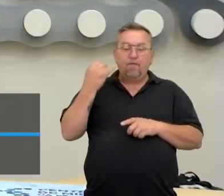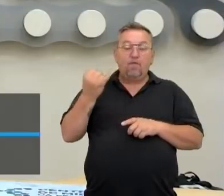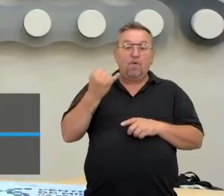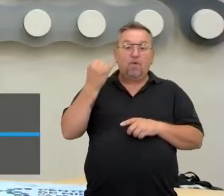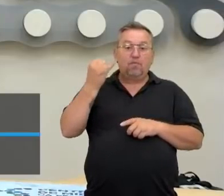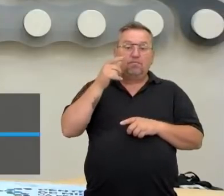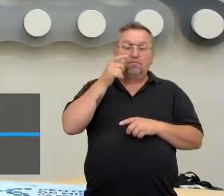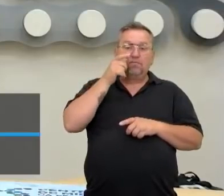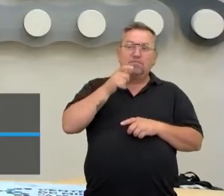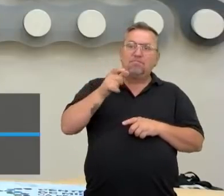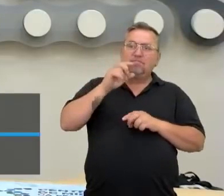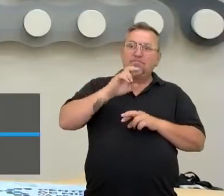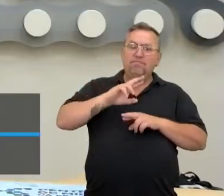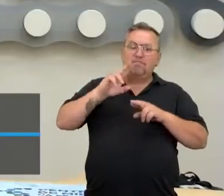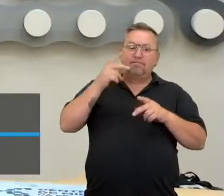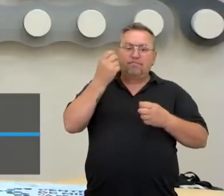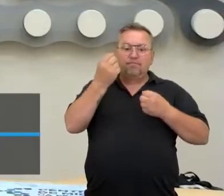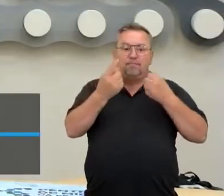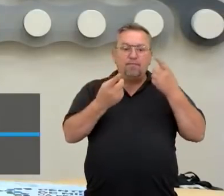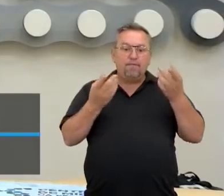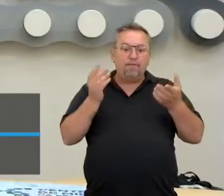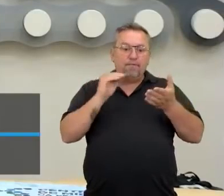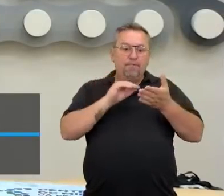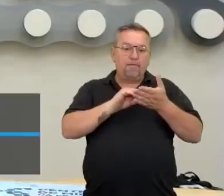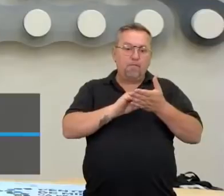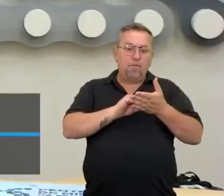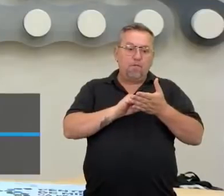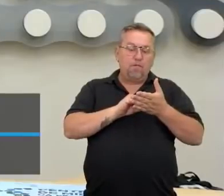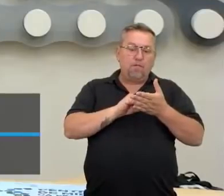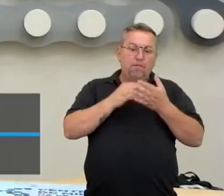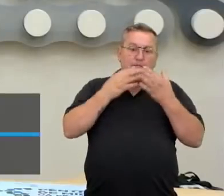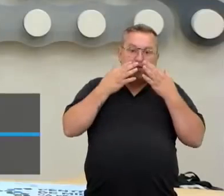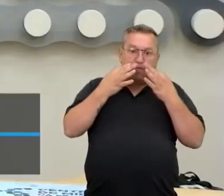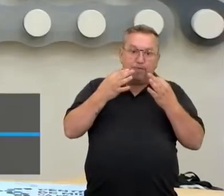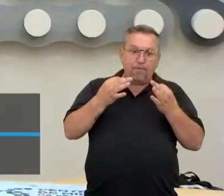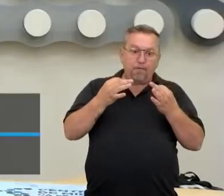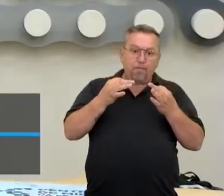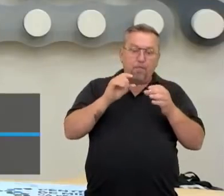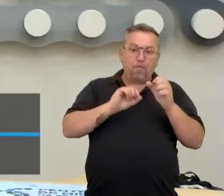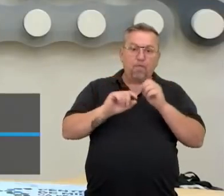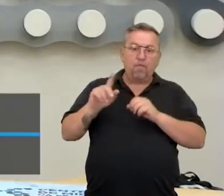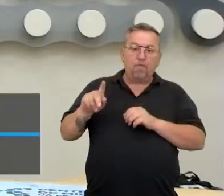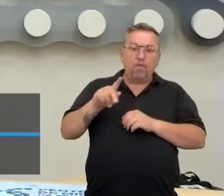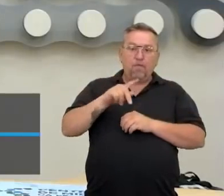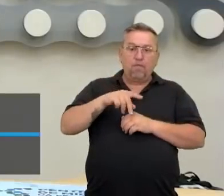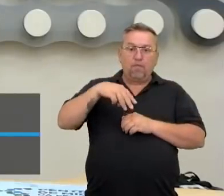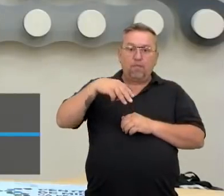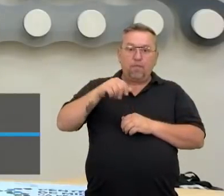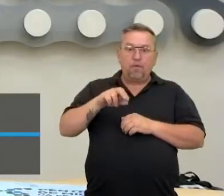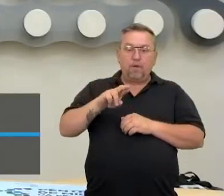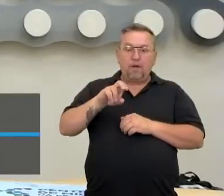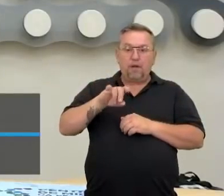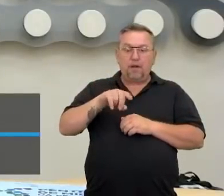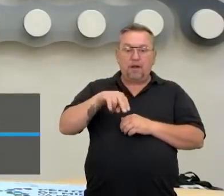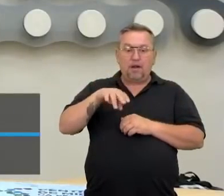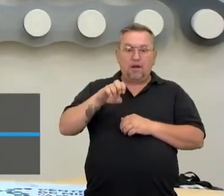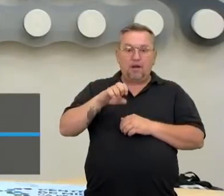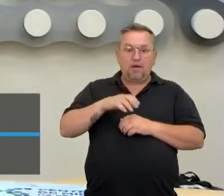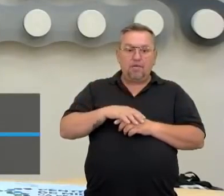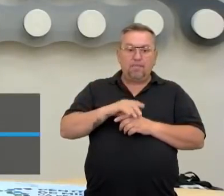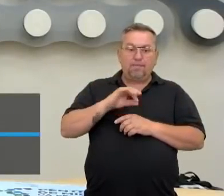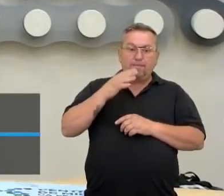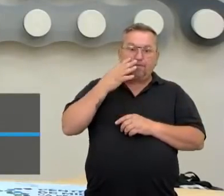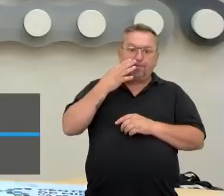olhar diferente. Alguns estão colocando, chama atenção, por exemplo, o Cauã, que é da professora Marilene. Fala assim, o que